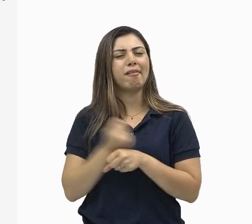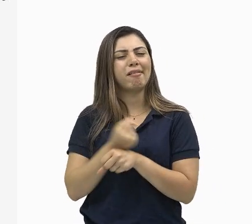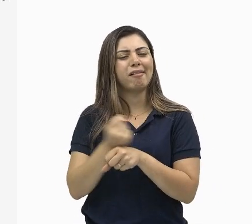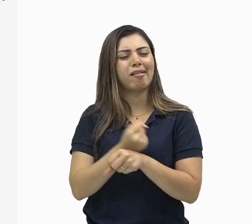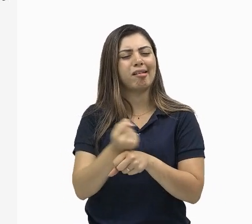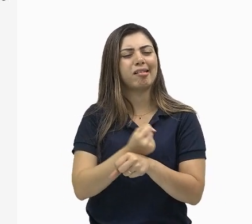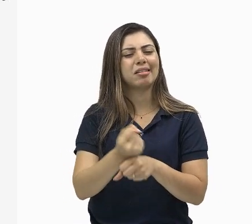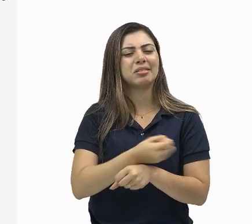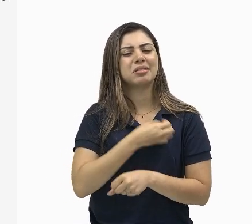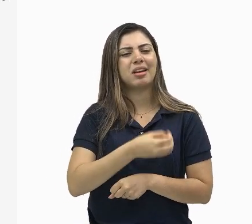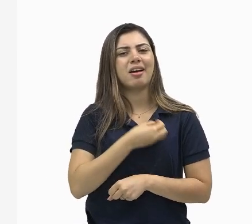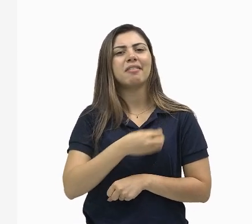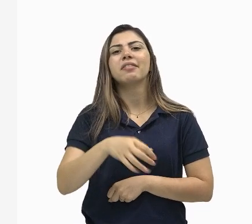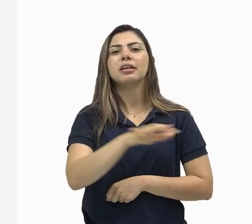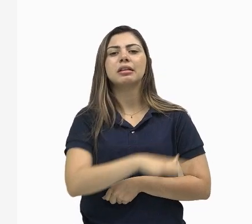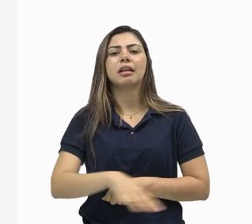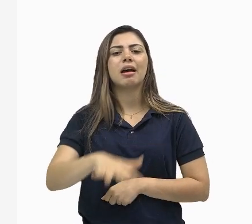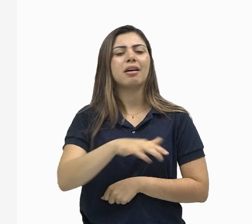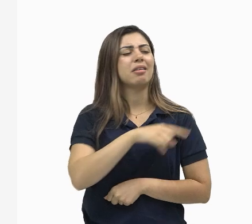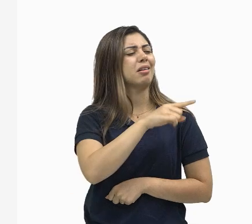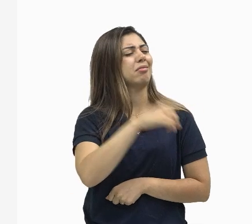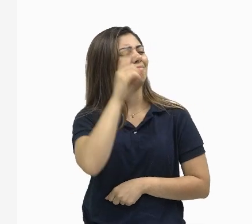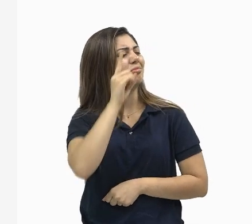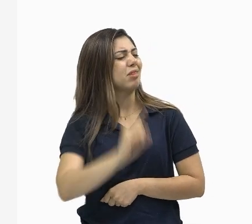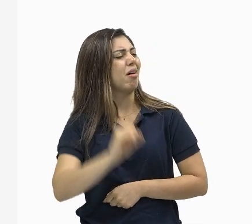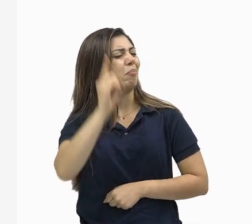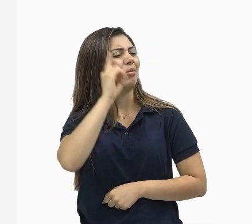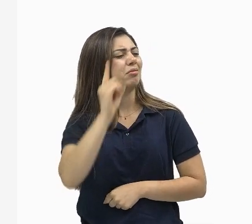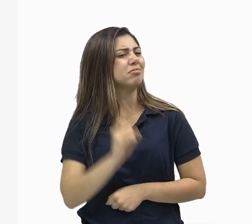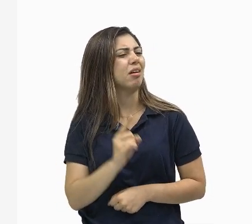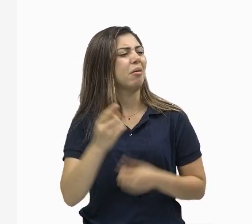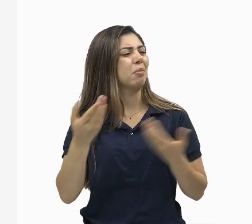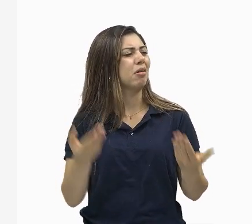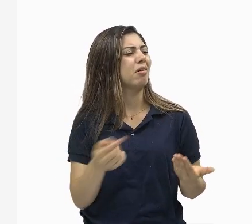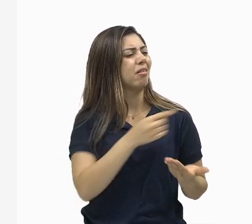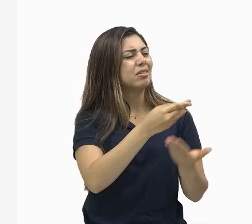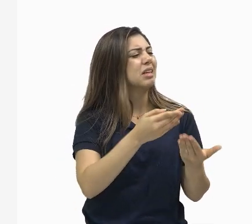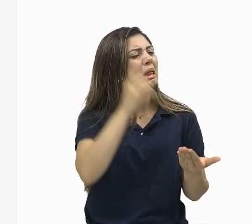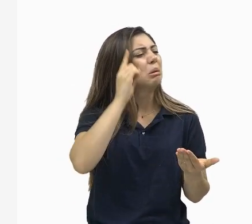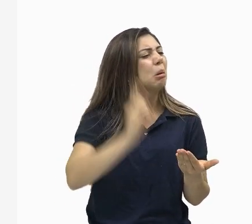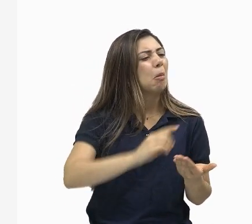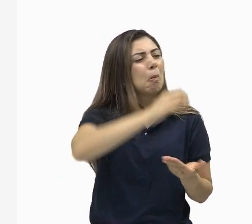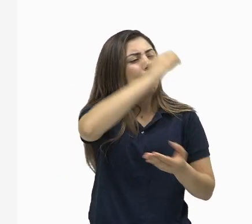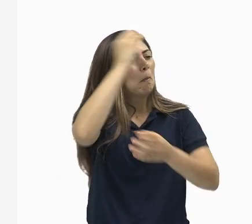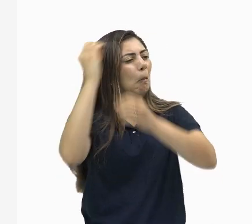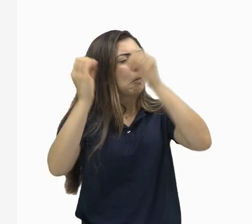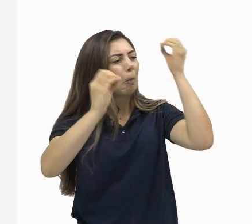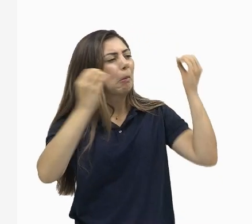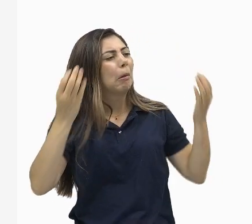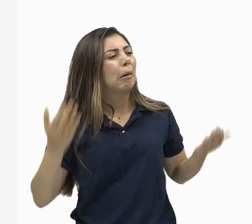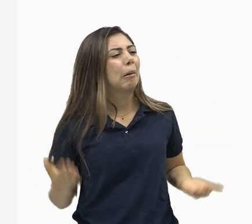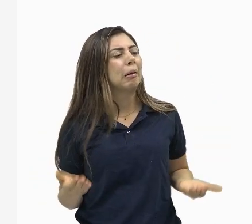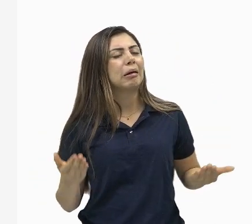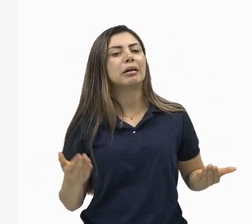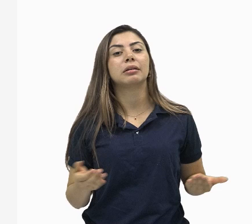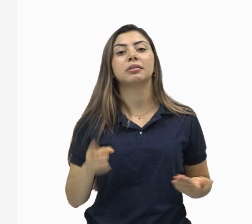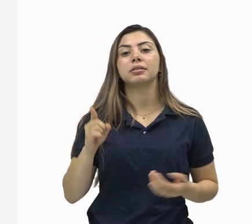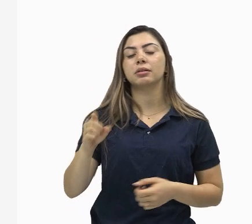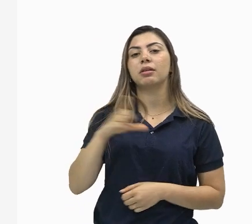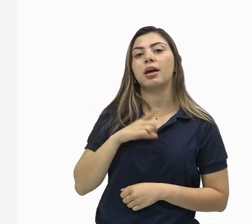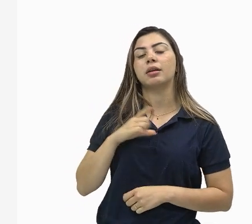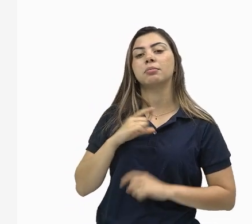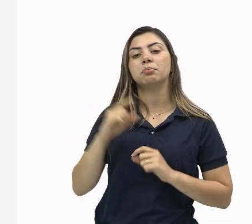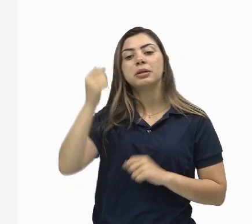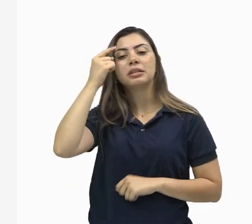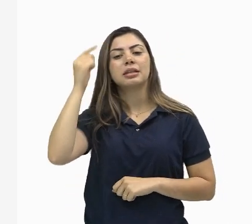a catalogar o não saber. Não sabiam, não sabiam, não sabiam. Os missionários achavam